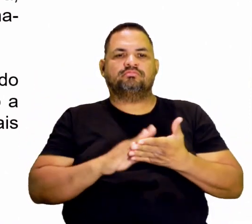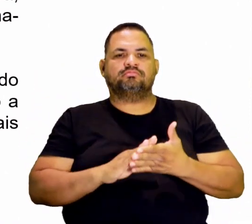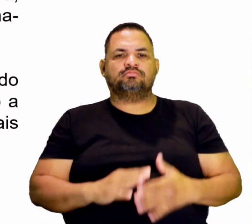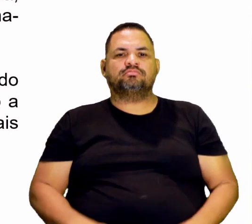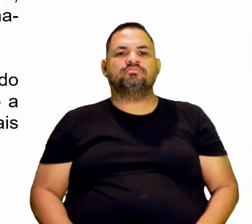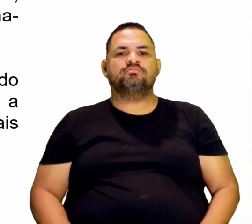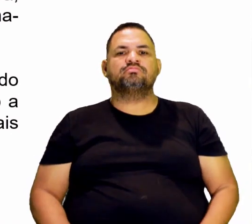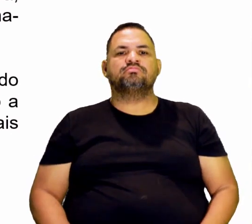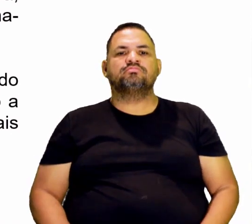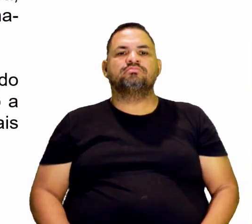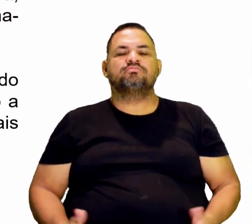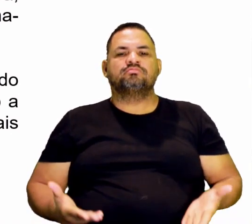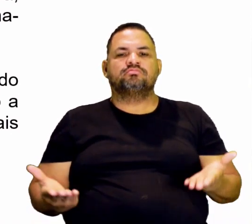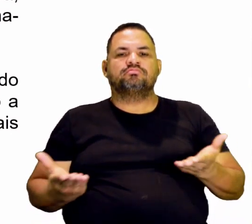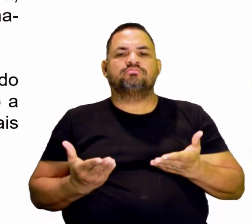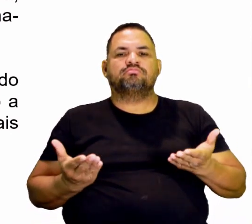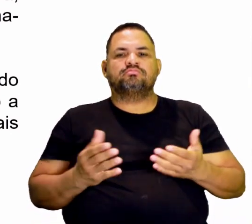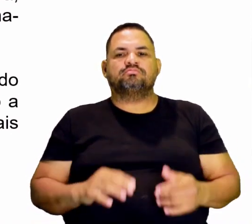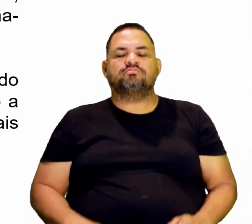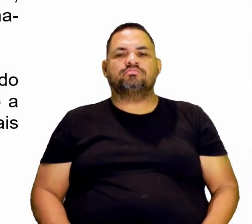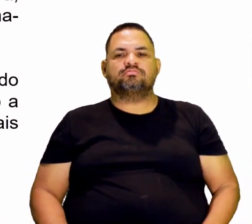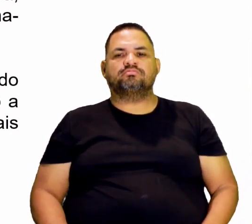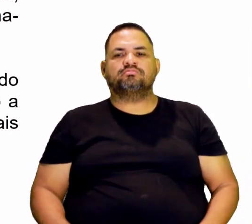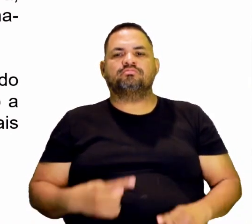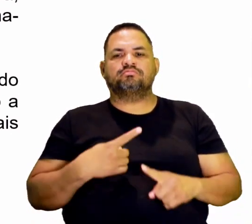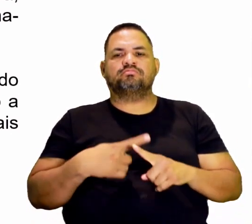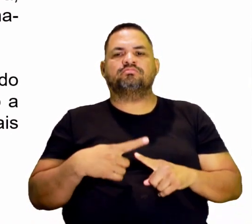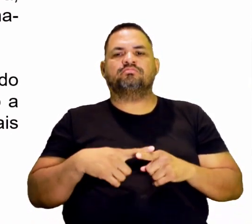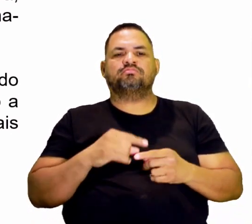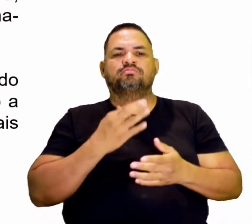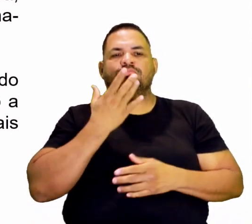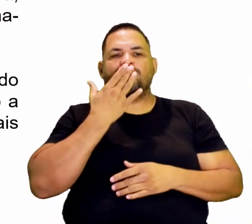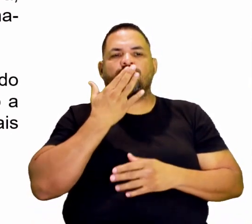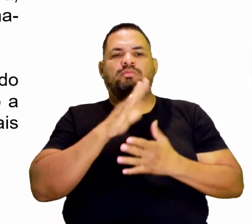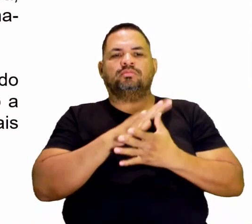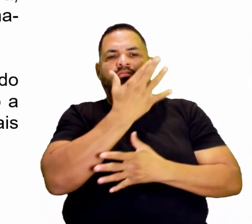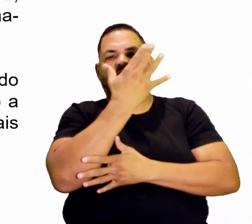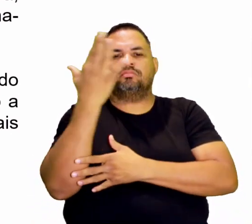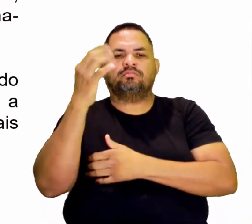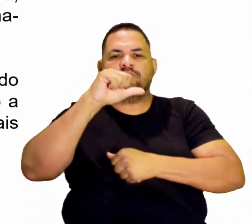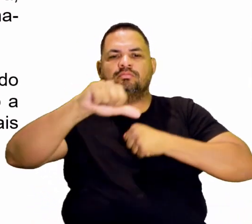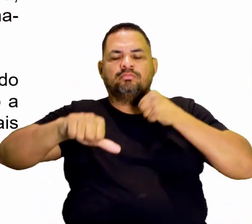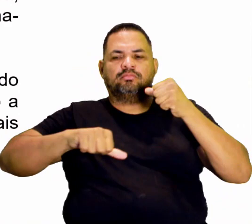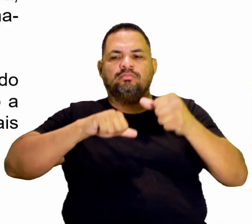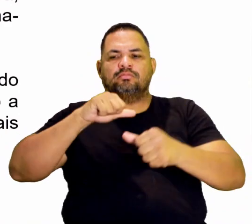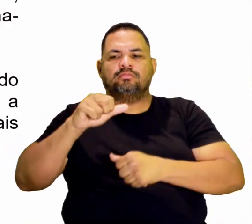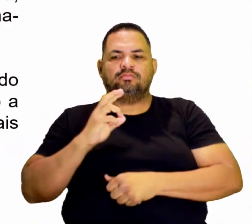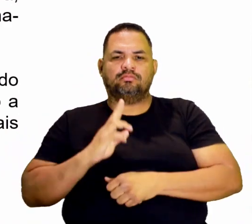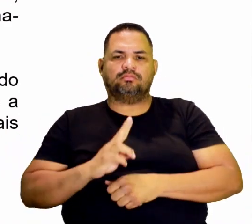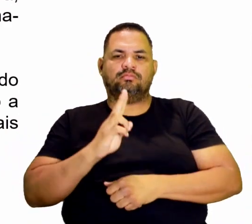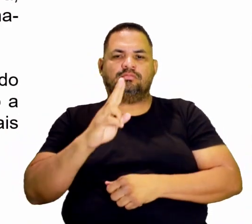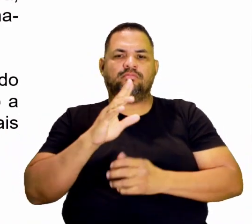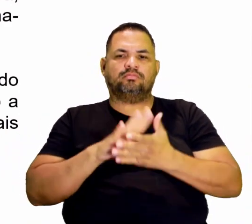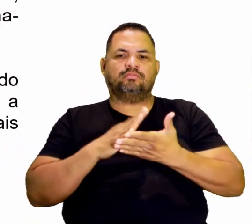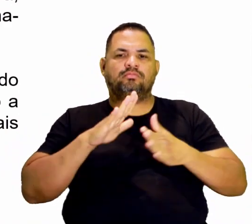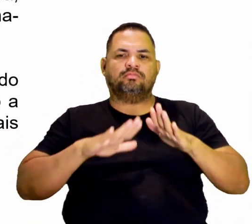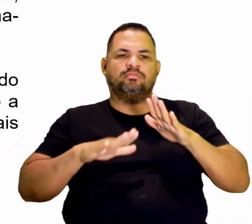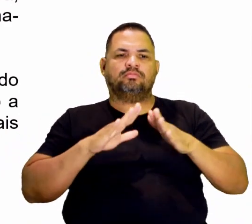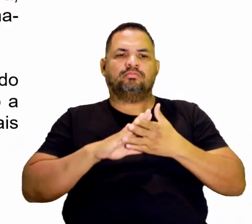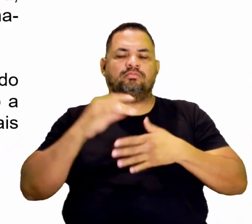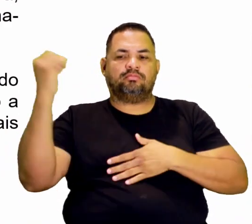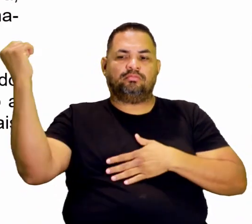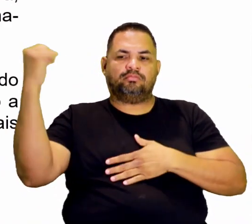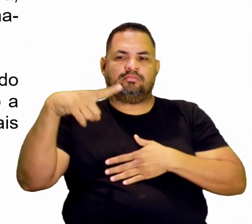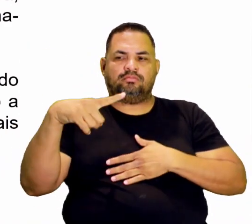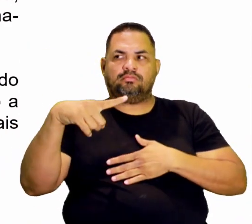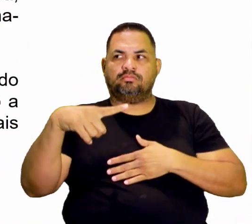solar num determinado momento, pois as cores da natureza se modificam constantemente dependendo